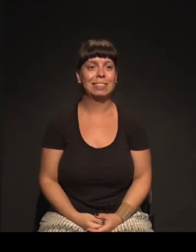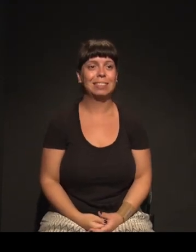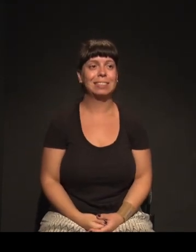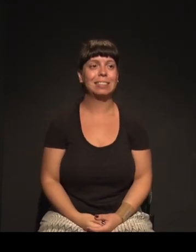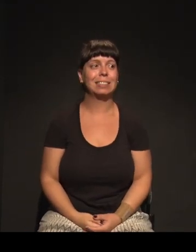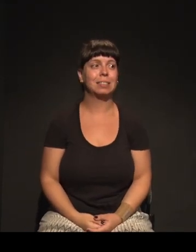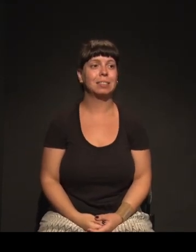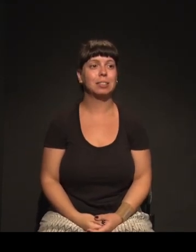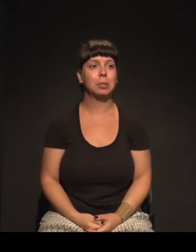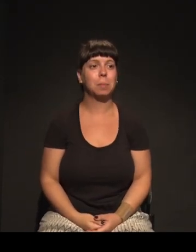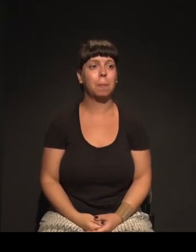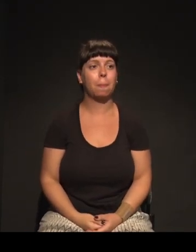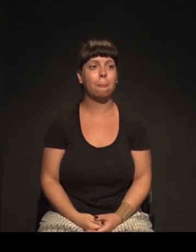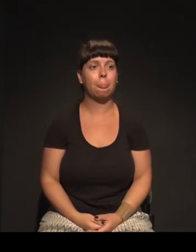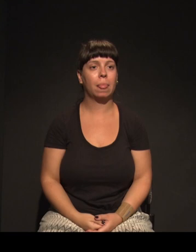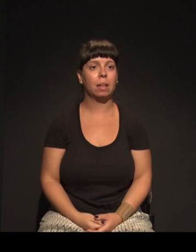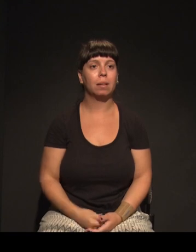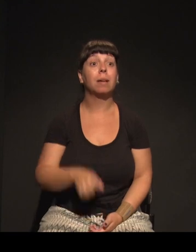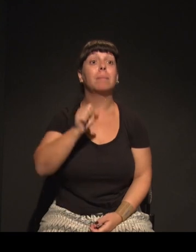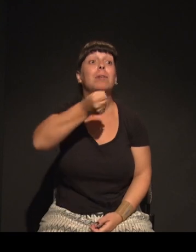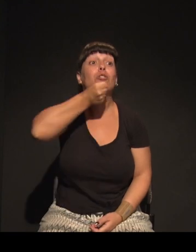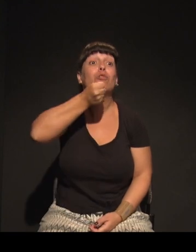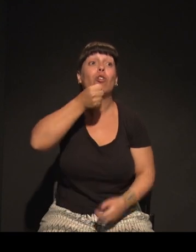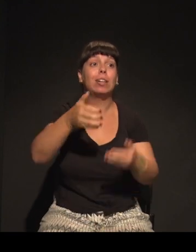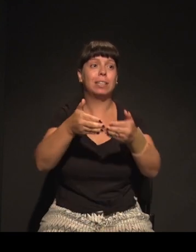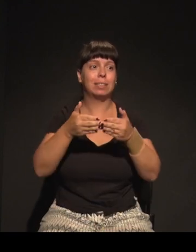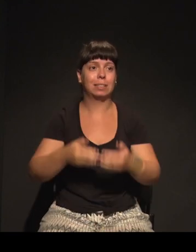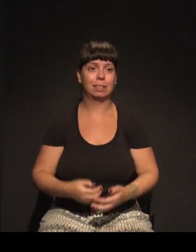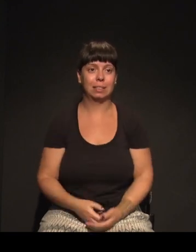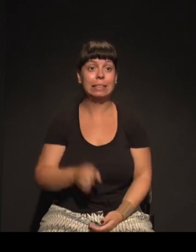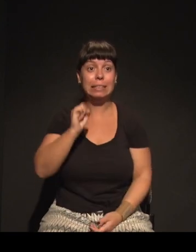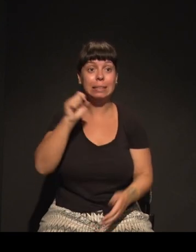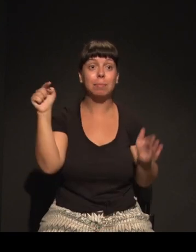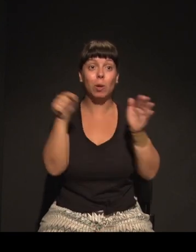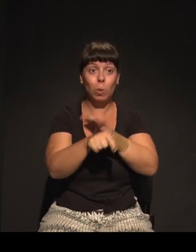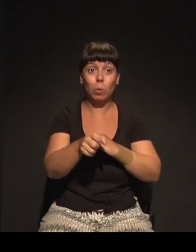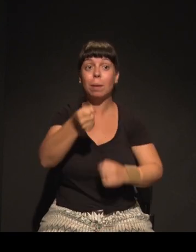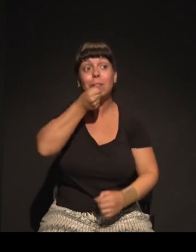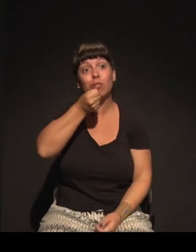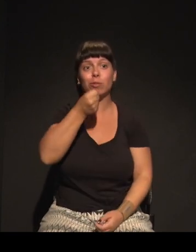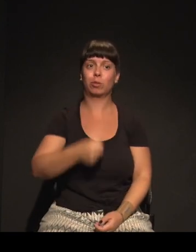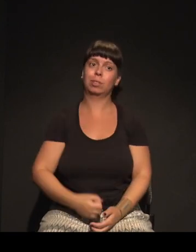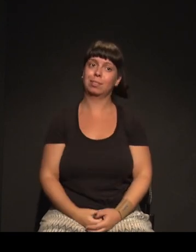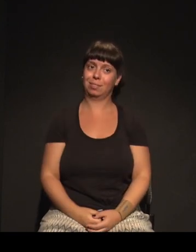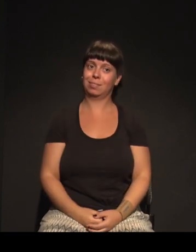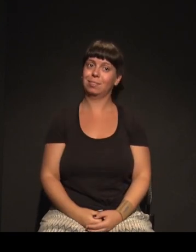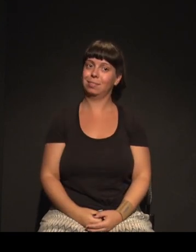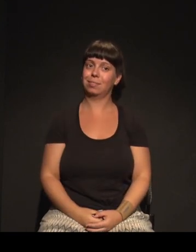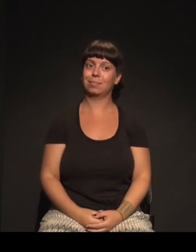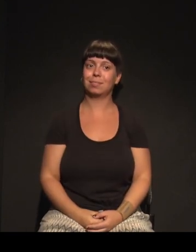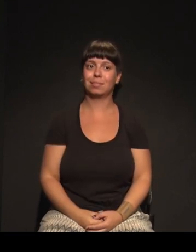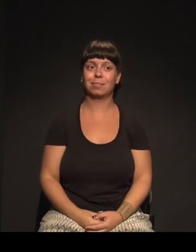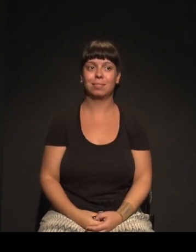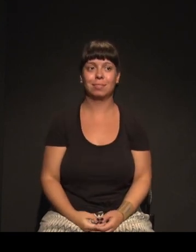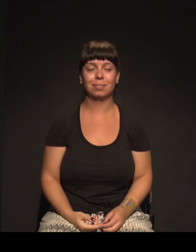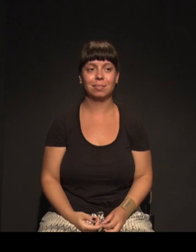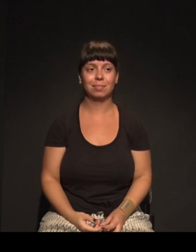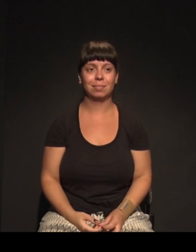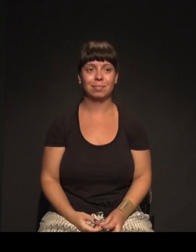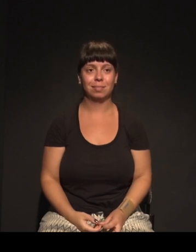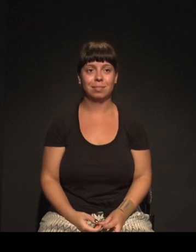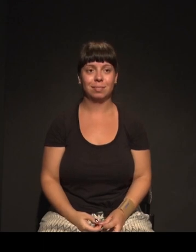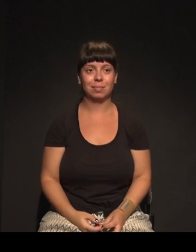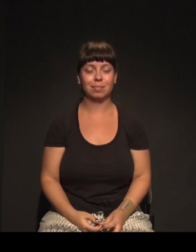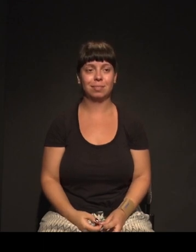pode falar no microfone está lá quem for fazer perguntas mas na verdade é mais pra escrito